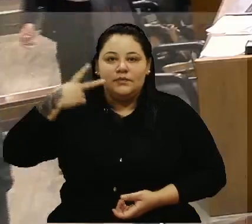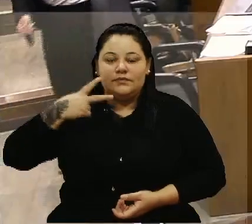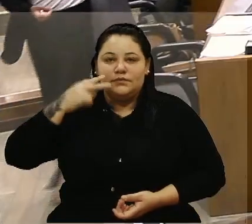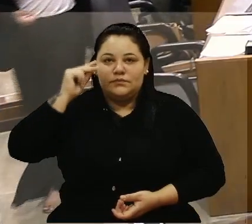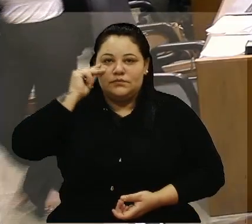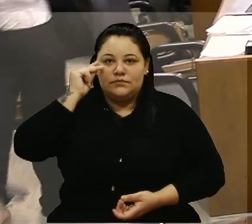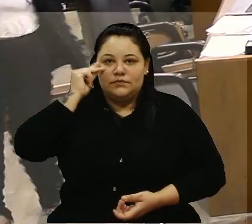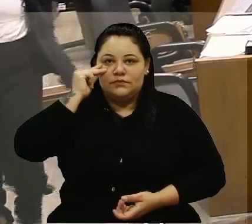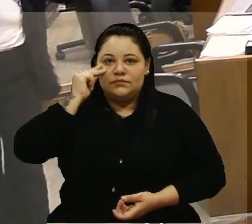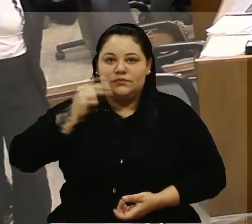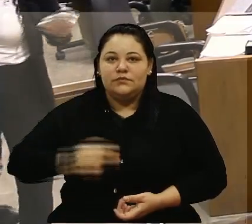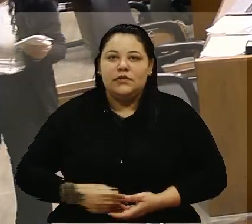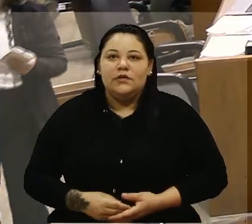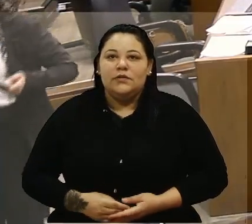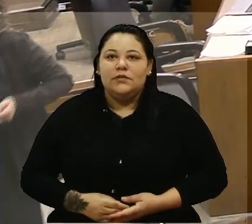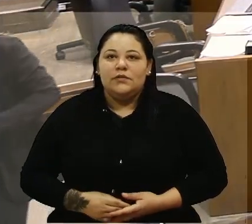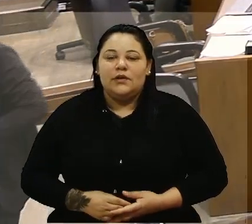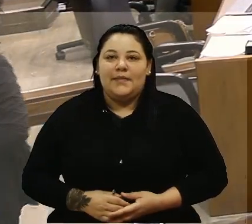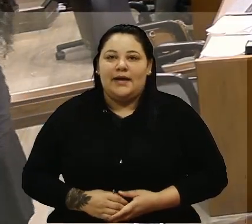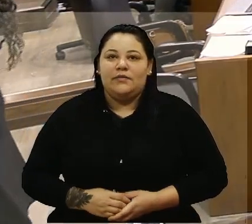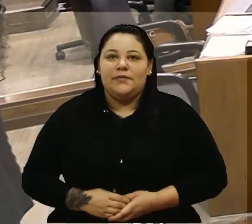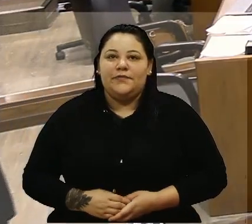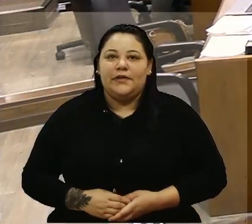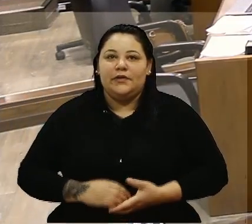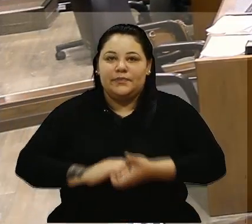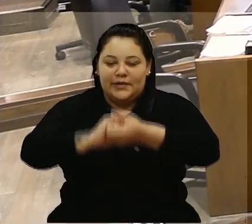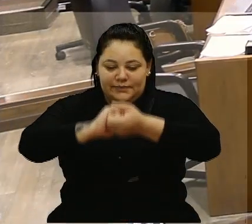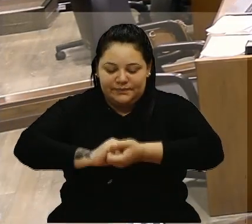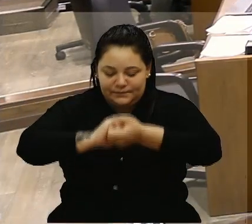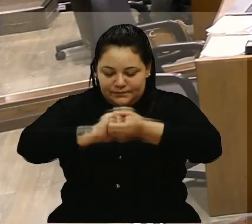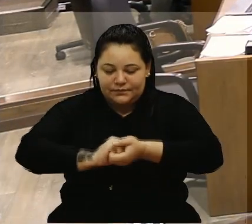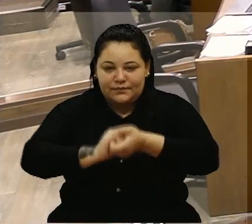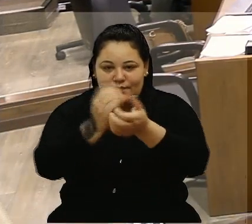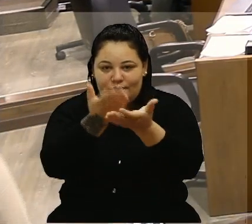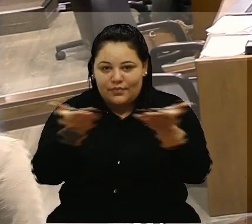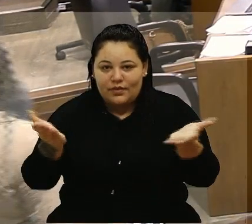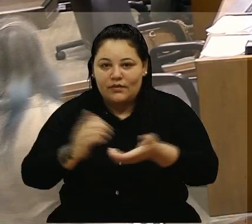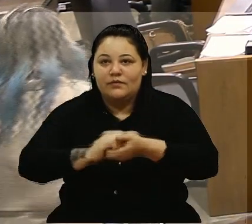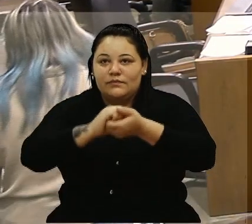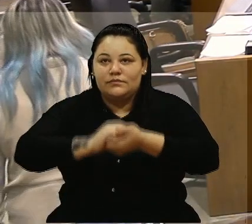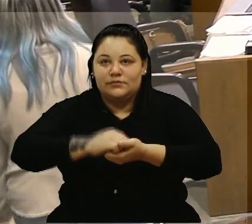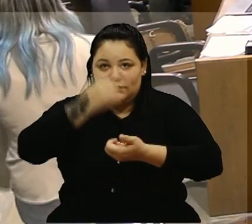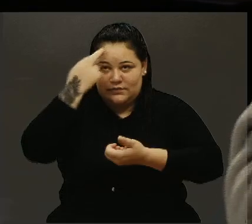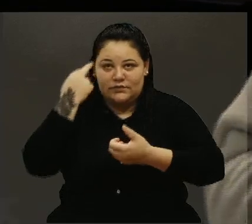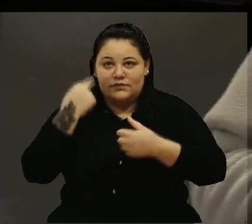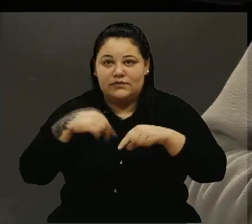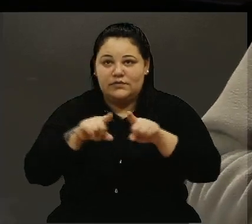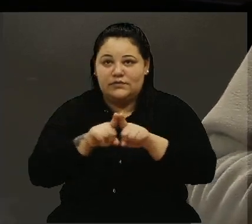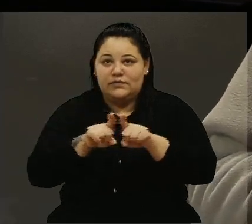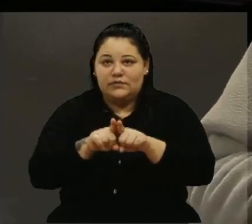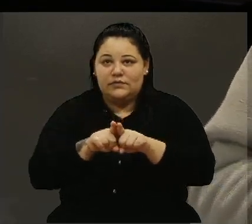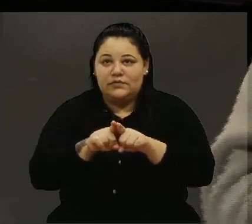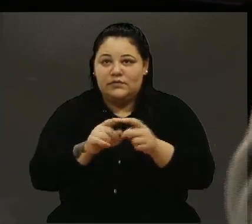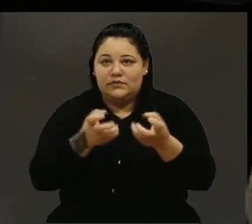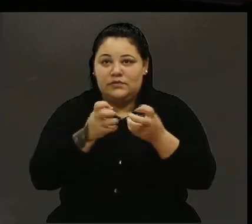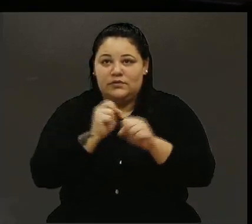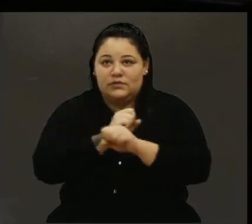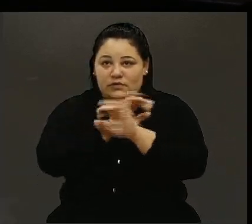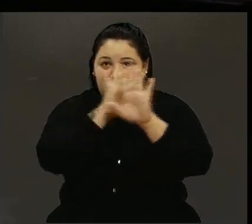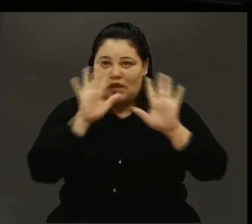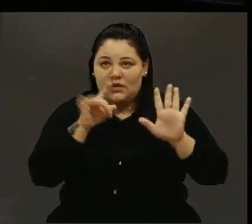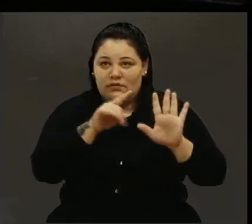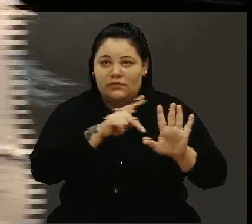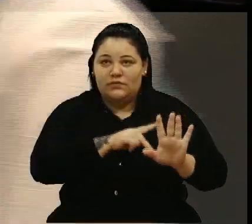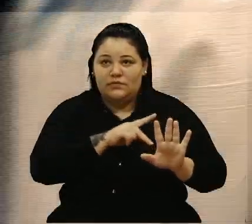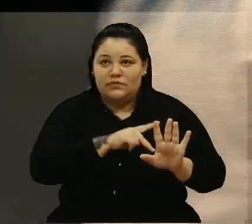Obrigado, presidente. Meus cumprimentos a todos. A manifestação é legítima, como bem está todo o vereador Rafael. Agora, o que precisa ficar esclarecido, como foi pelo presidente,